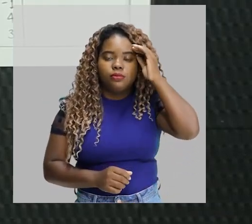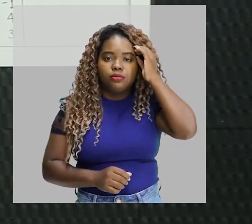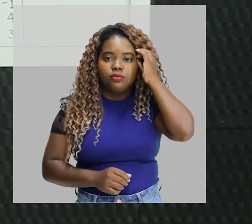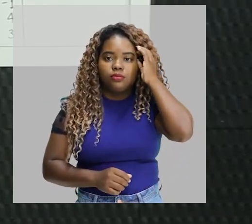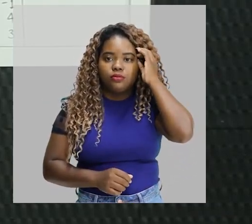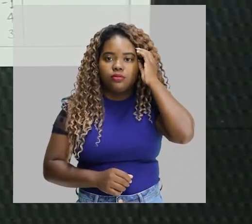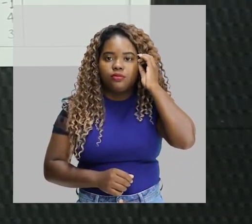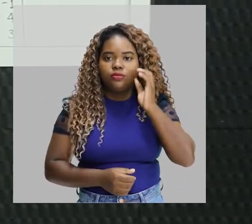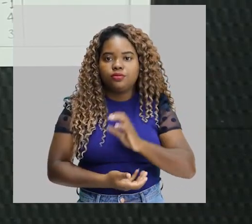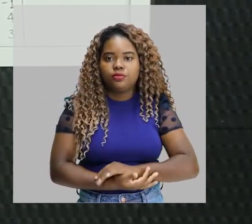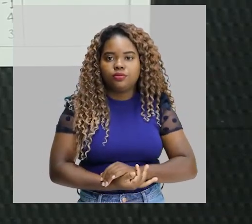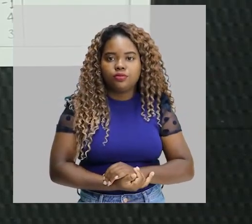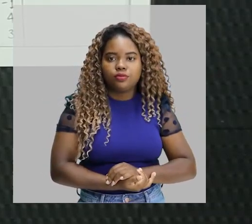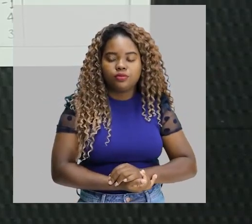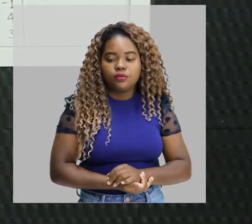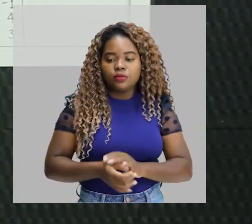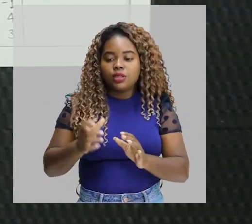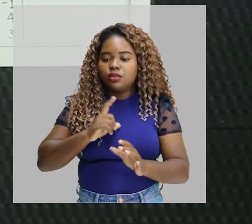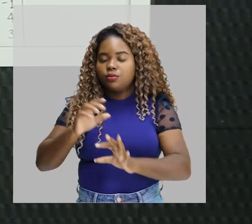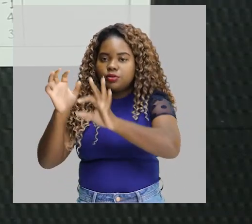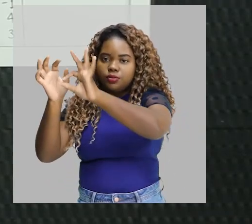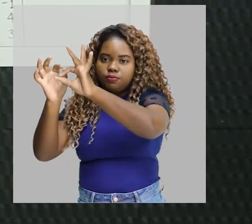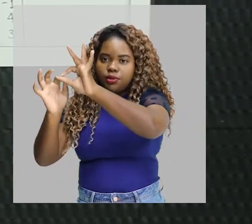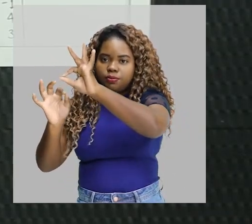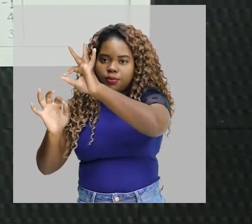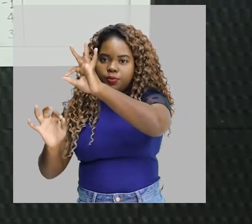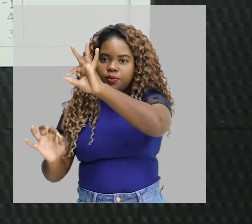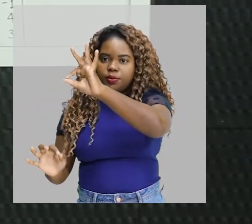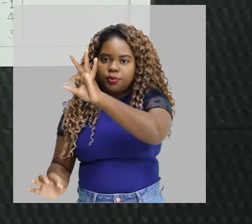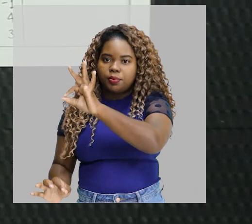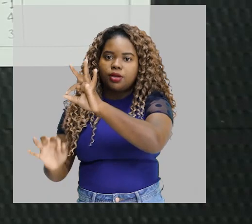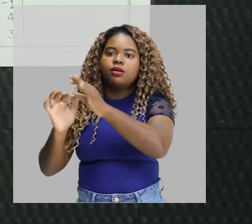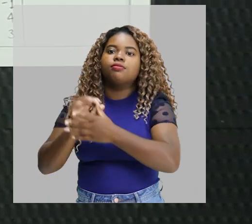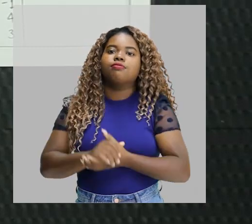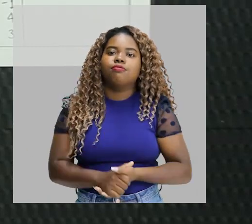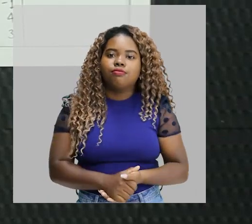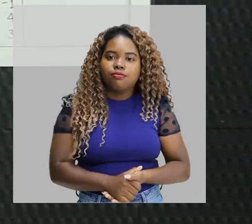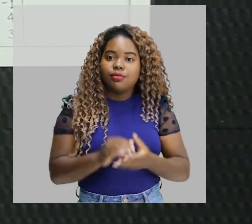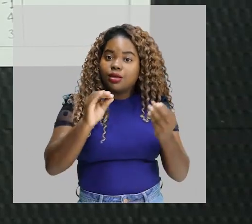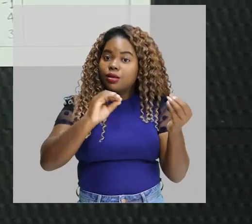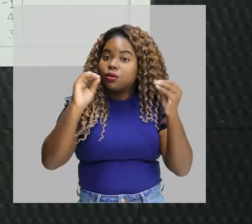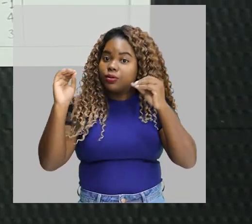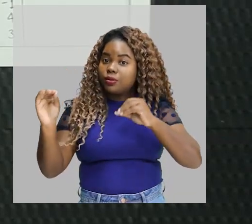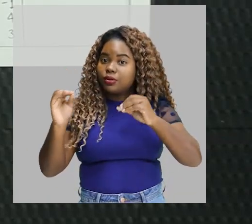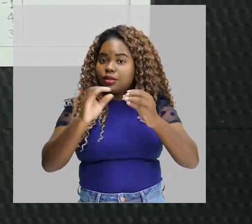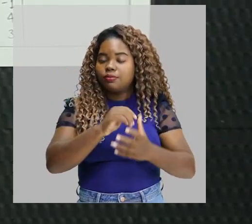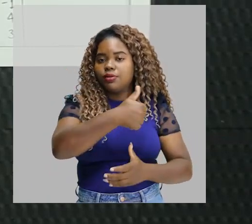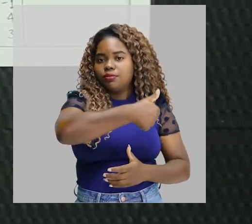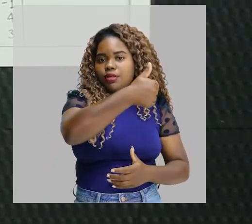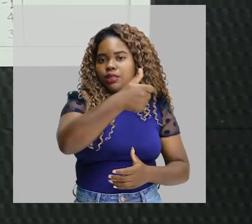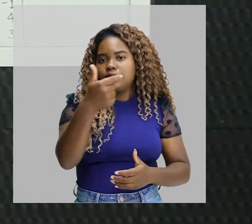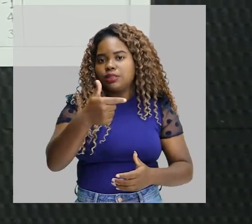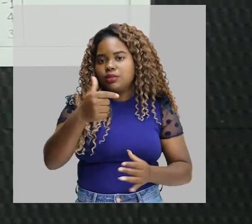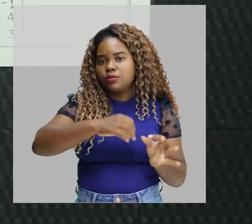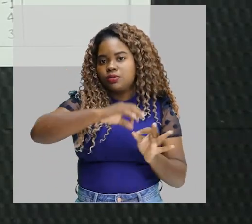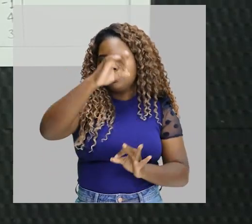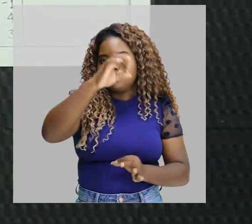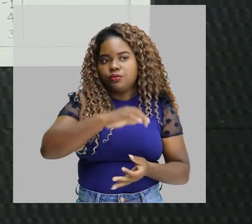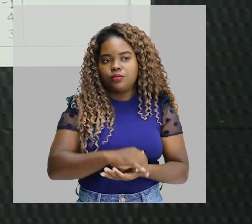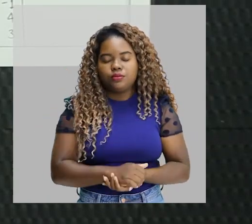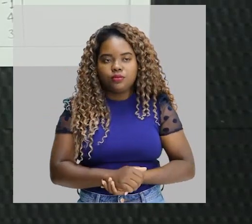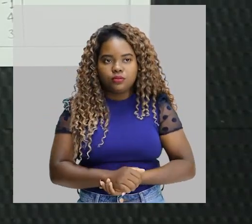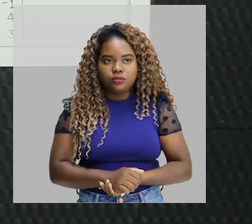ponto para frente foi o que nós repetimos aí a primeira e a segunda coluna né eu vou colocar aqui